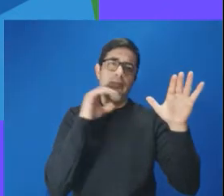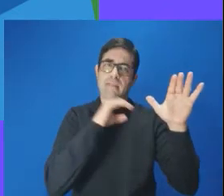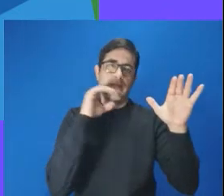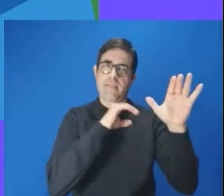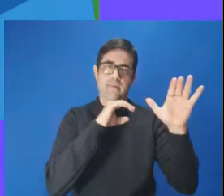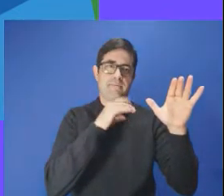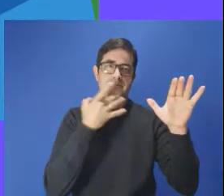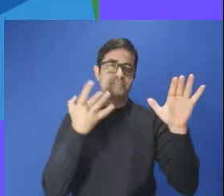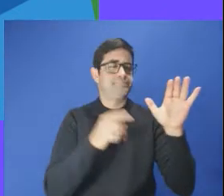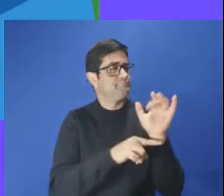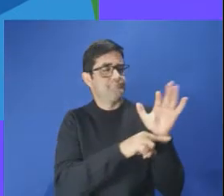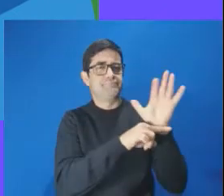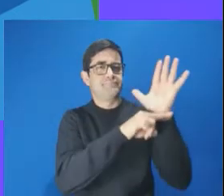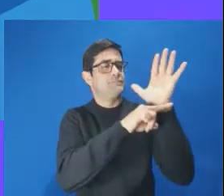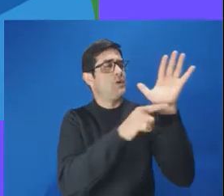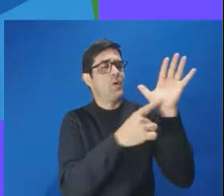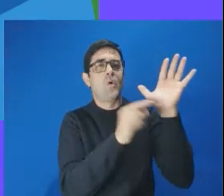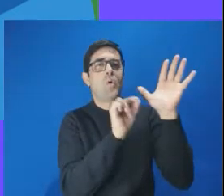muito facilmente. Então,